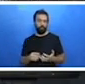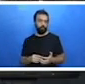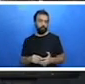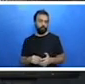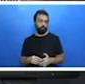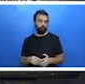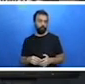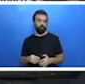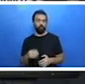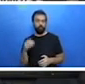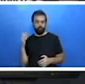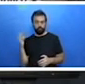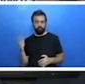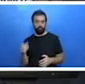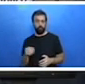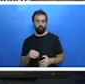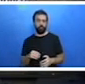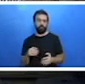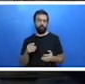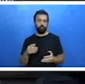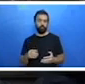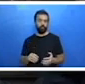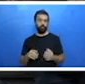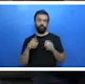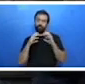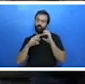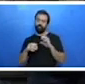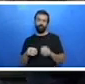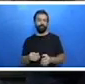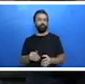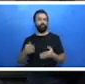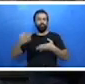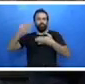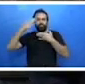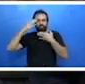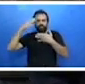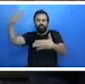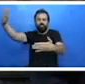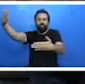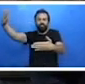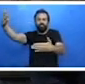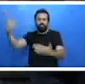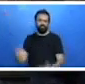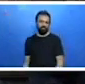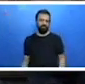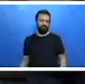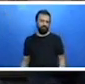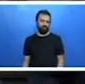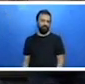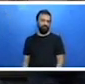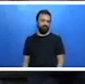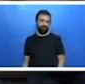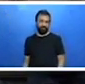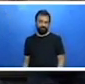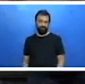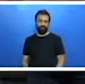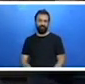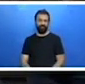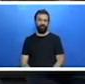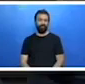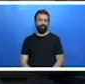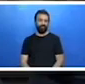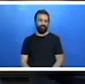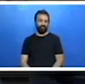um público de professores. Álvaro, o nosso muito obrigado. Nós temos muito orgulho de você